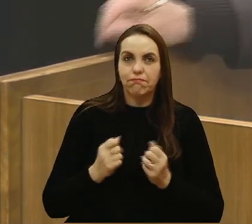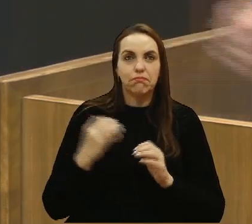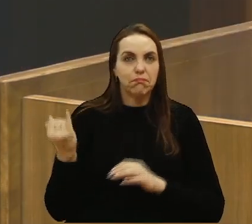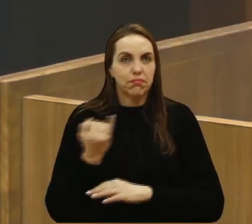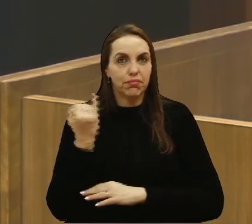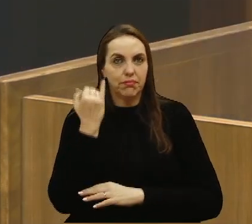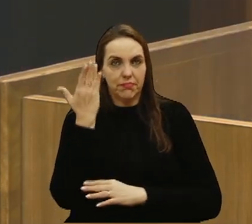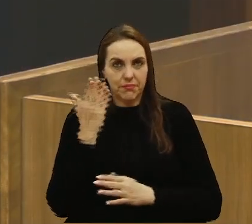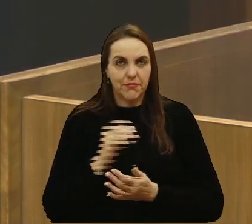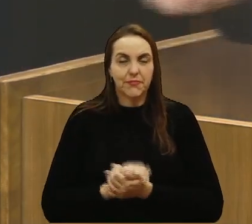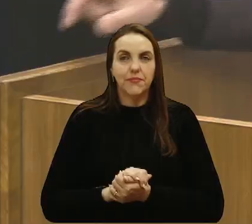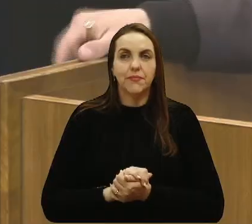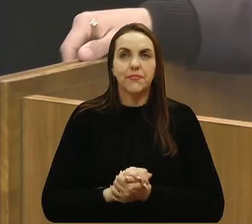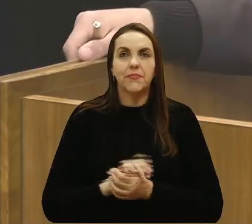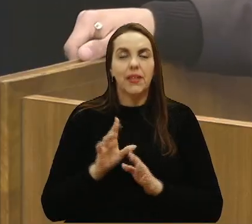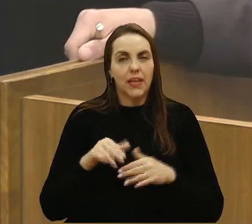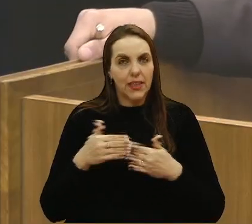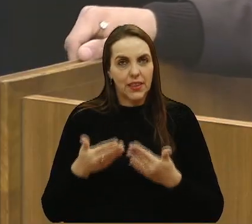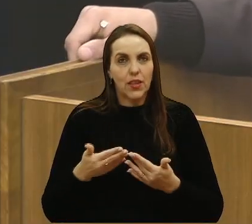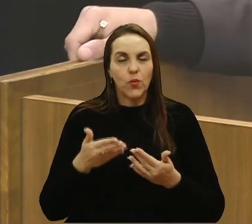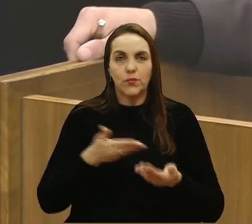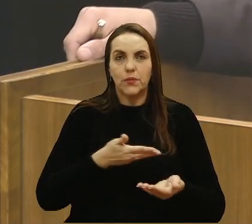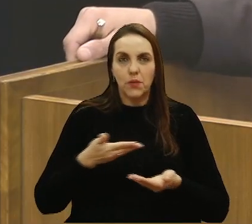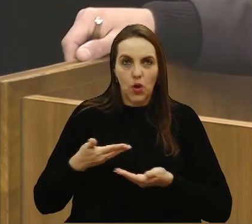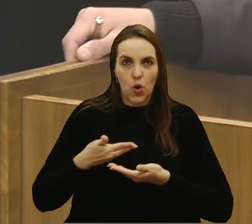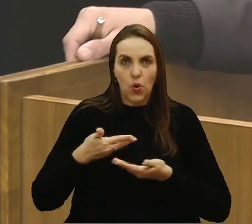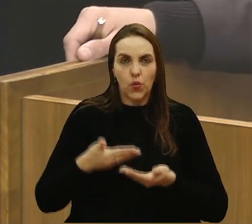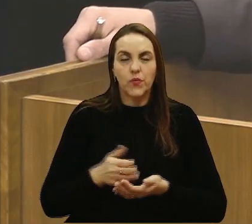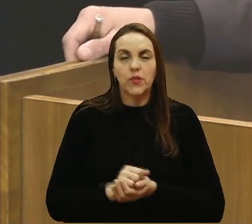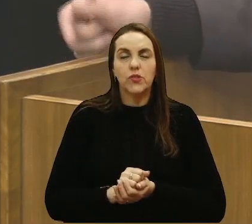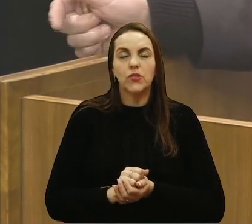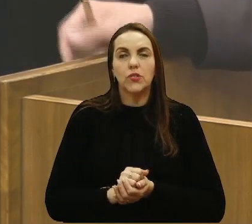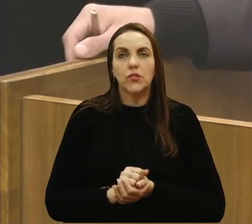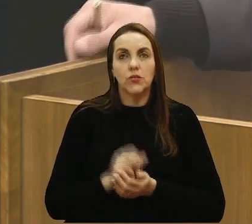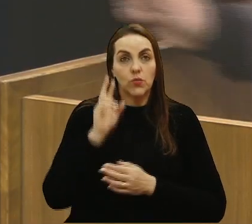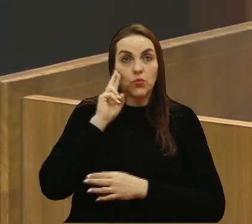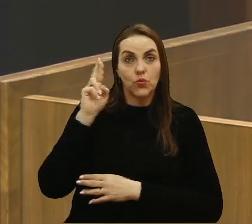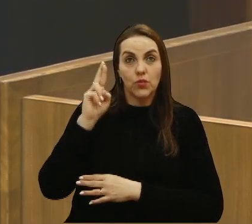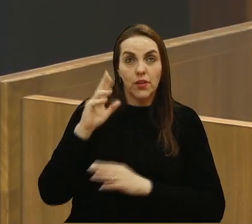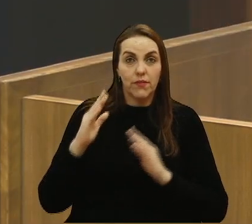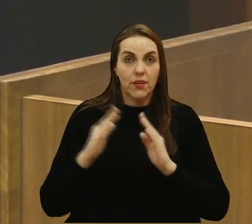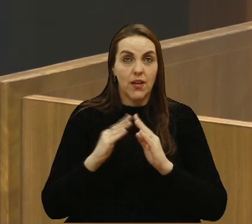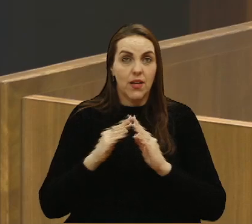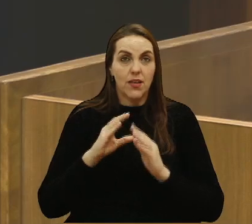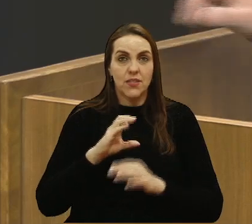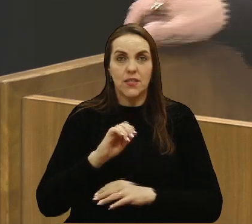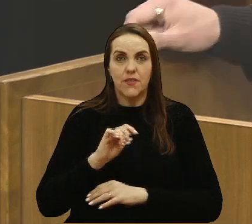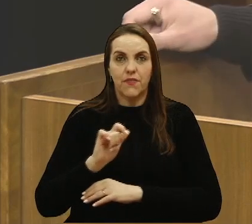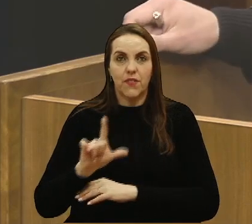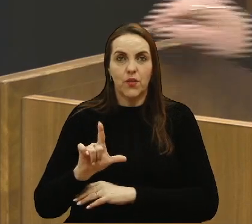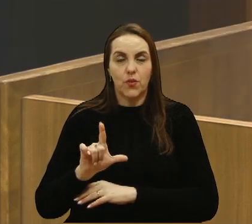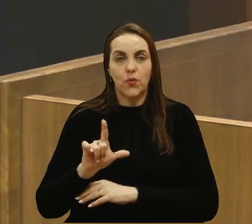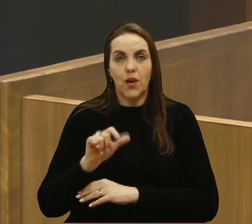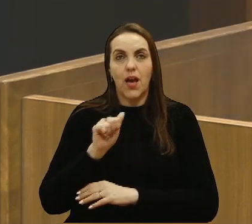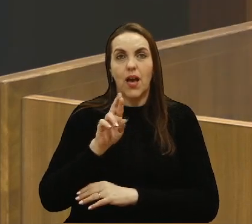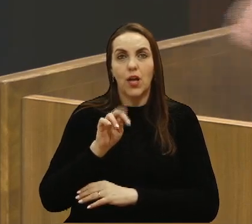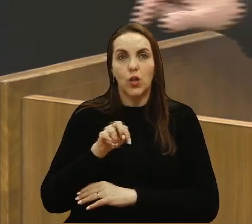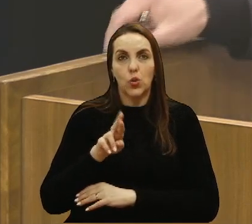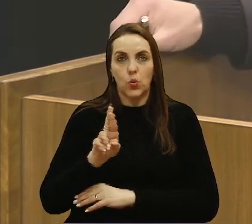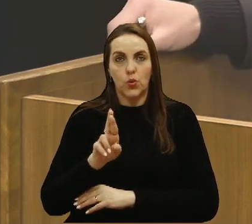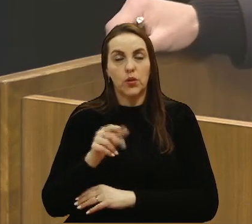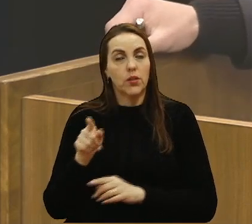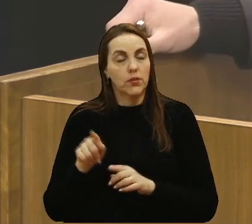importância. Então, recebi também o convite do chefe, né, da Casa Civil, que é o senhor Arthur Lemos,